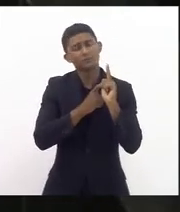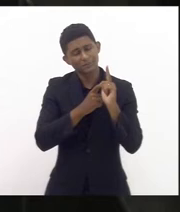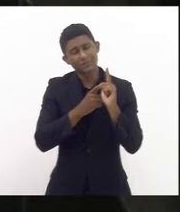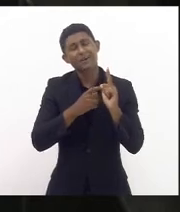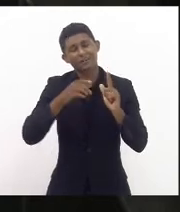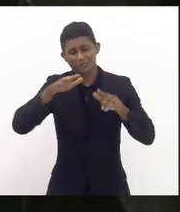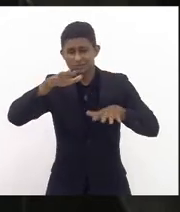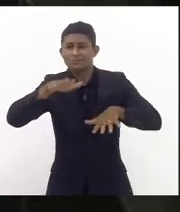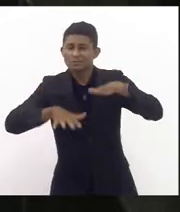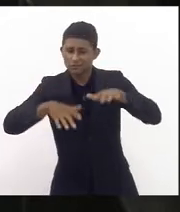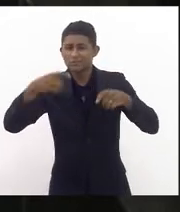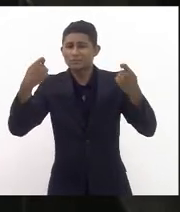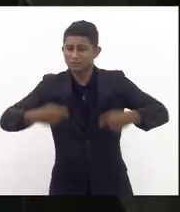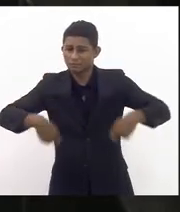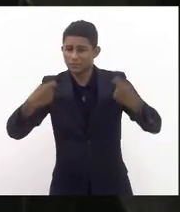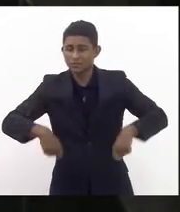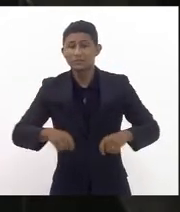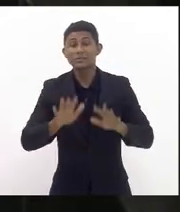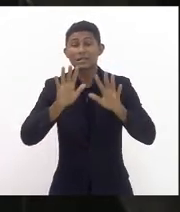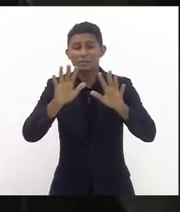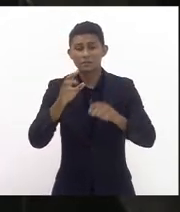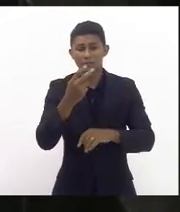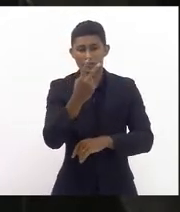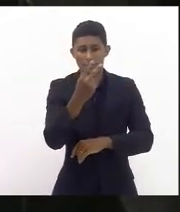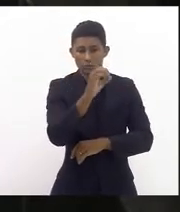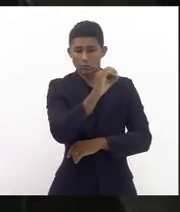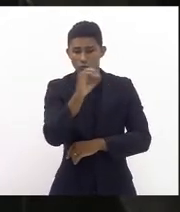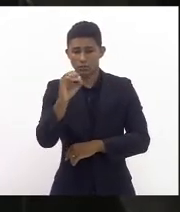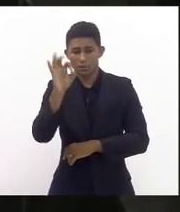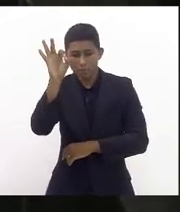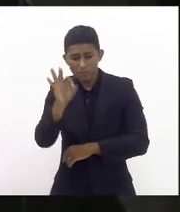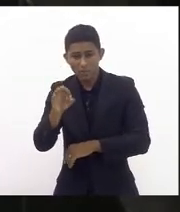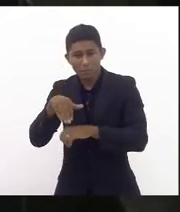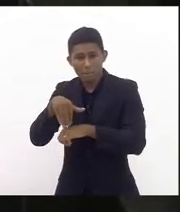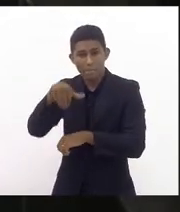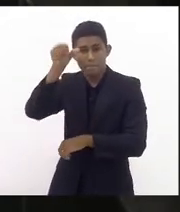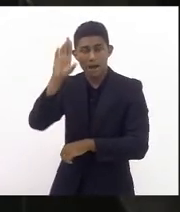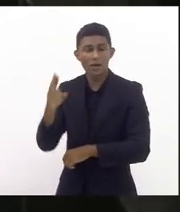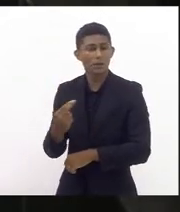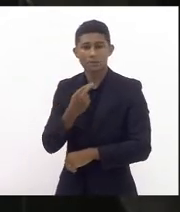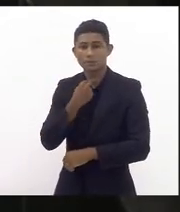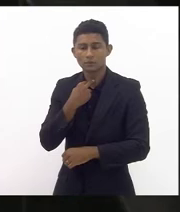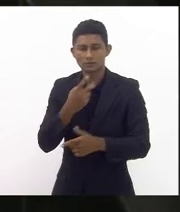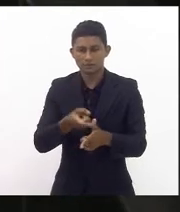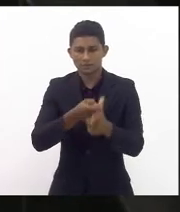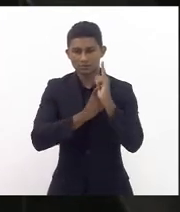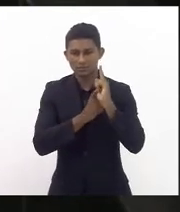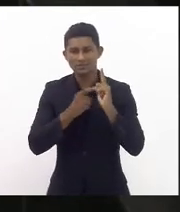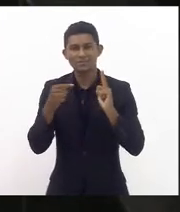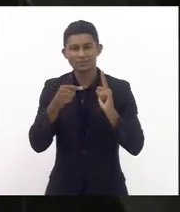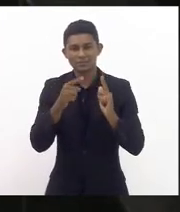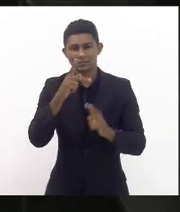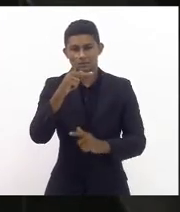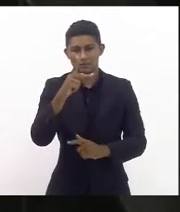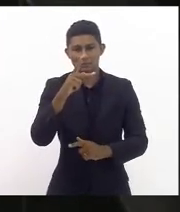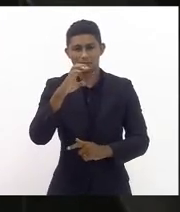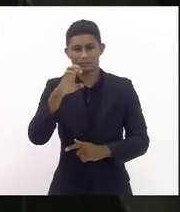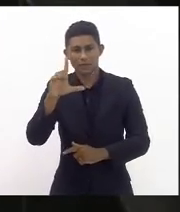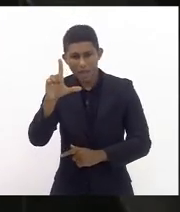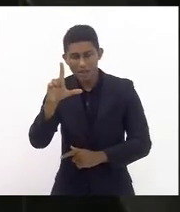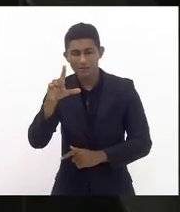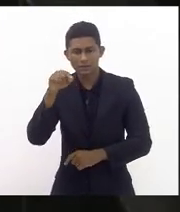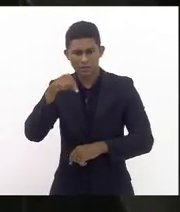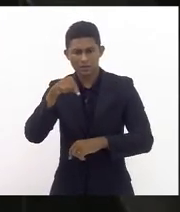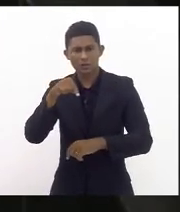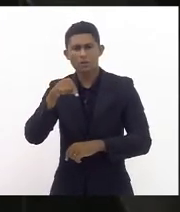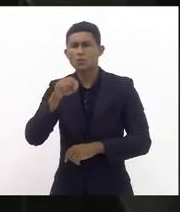pode ultrapassar, Leomar, 200% da receita corrente líquida. A chamada dívida consolidada líquida, DCL, não pode ser superior